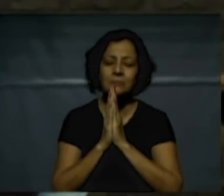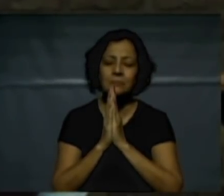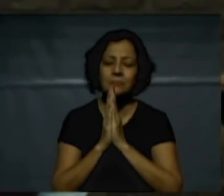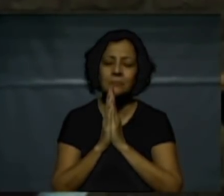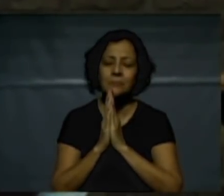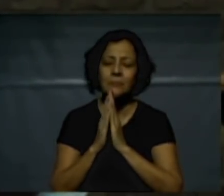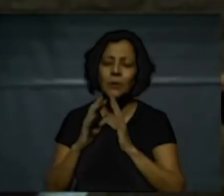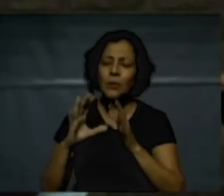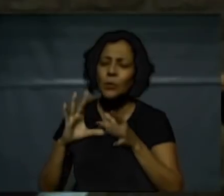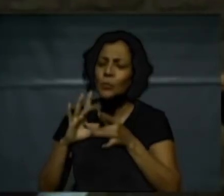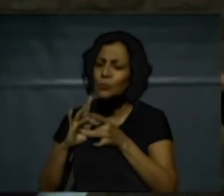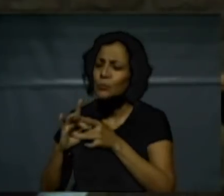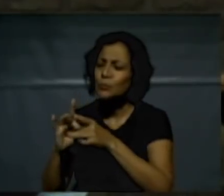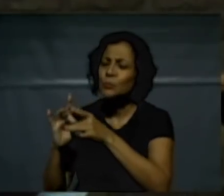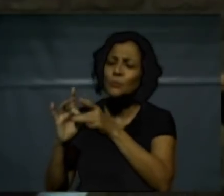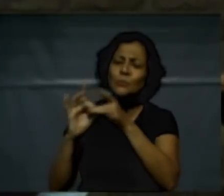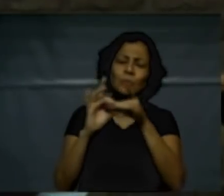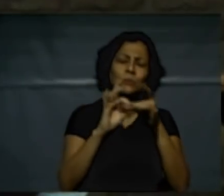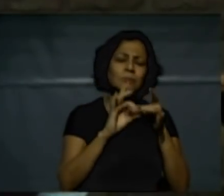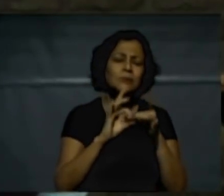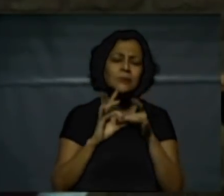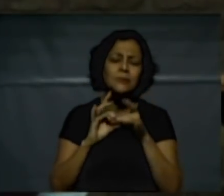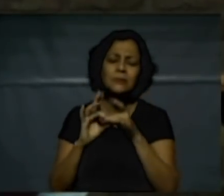nos unir